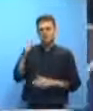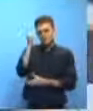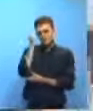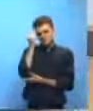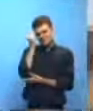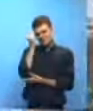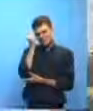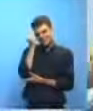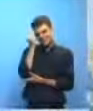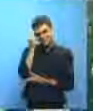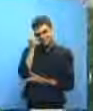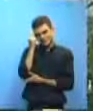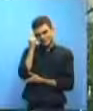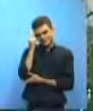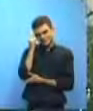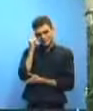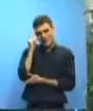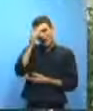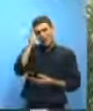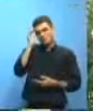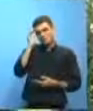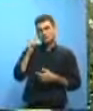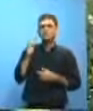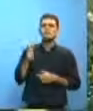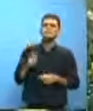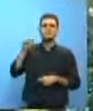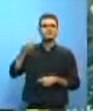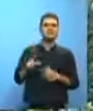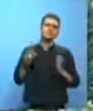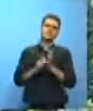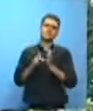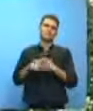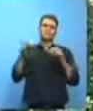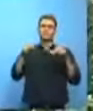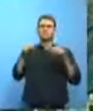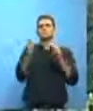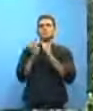Chegou de noite em casa, família